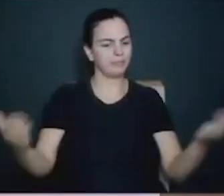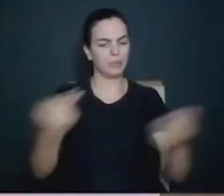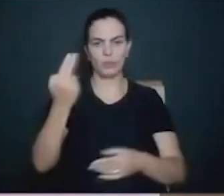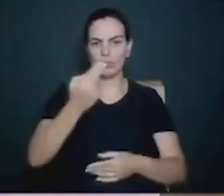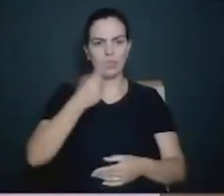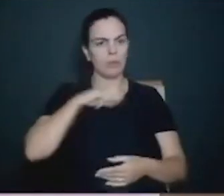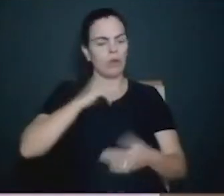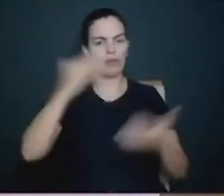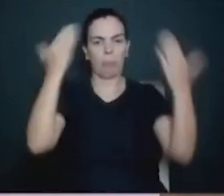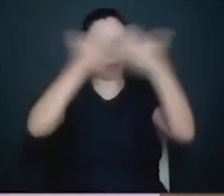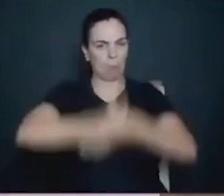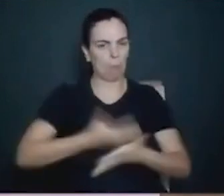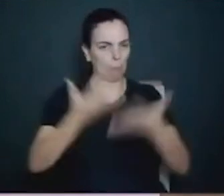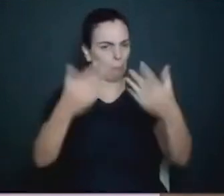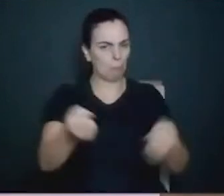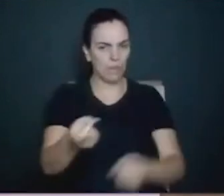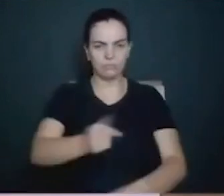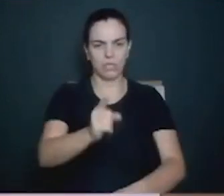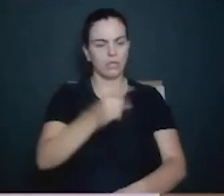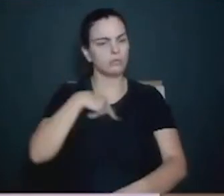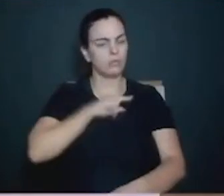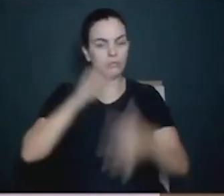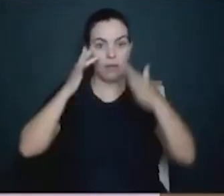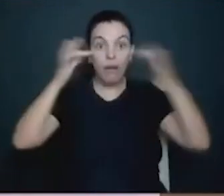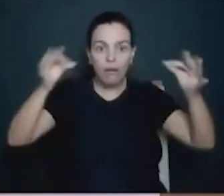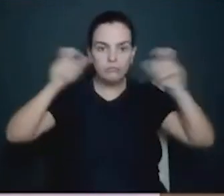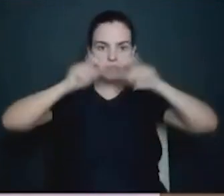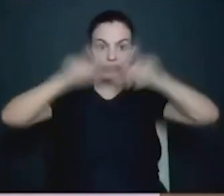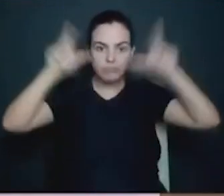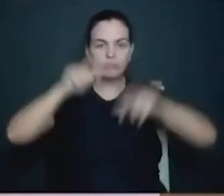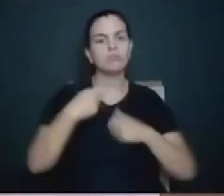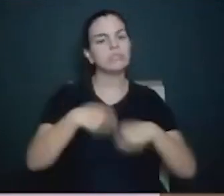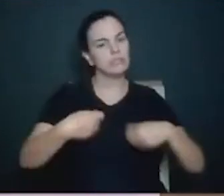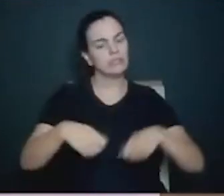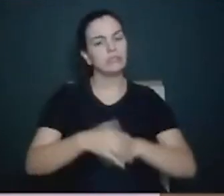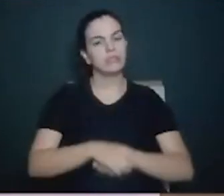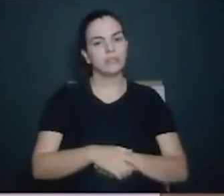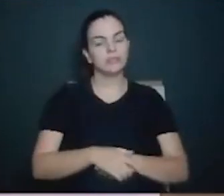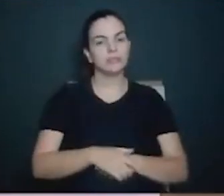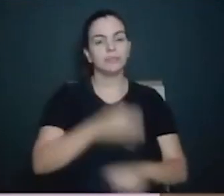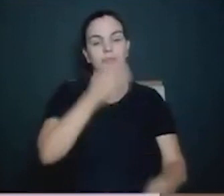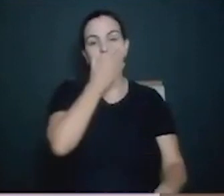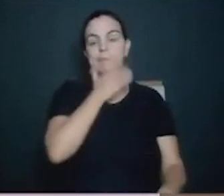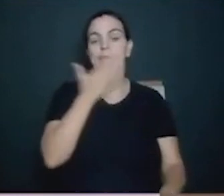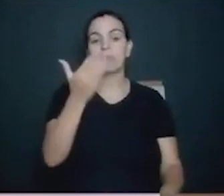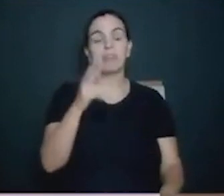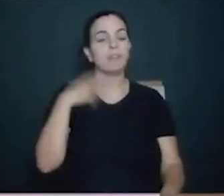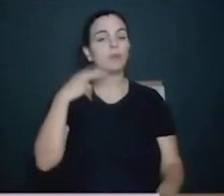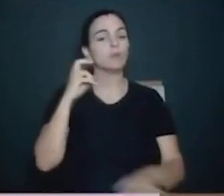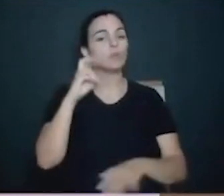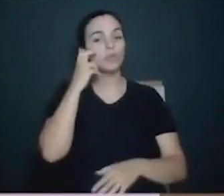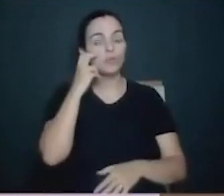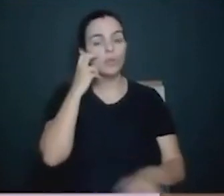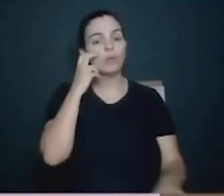para isso, nós temos que estar vigilantes a isso. O vereador João, como presidente da Comissão de Saúde,